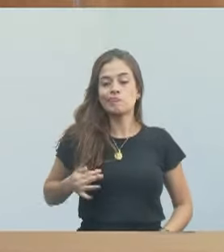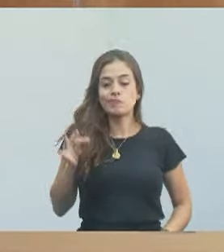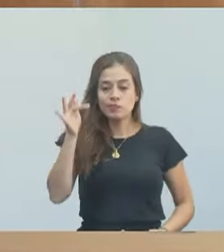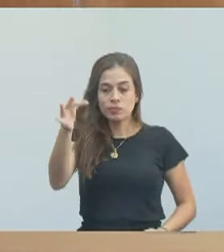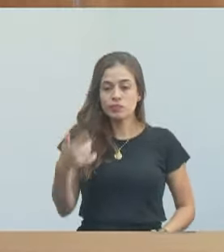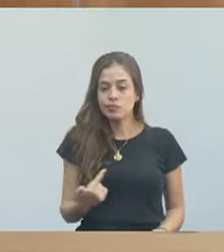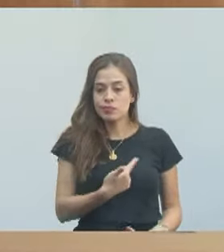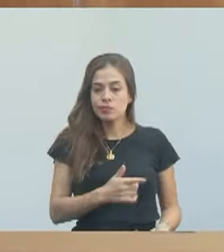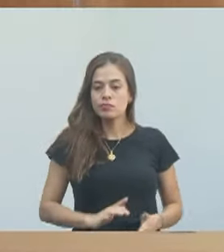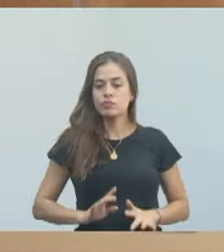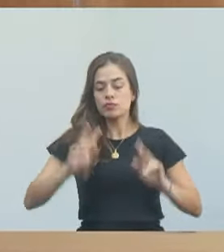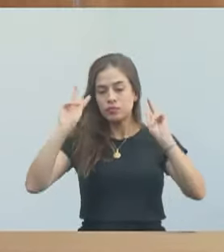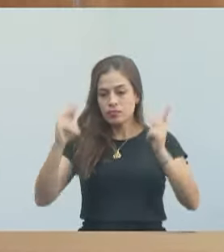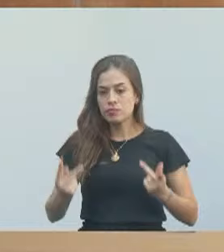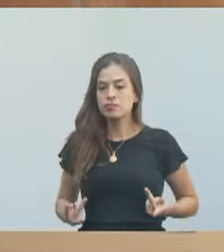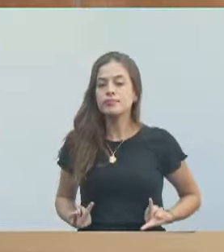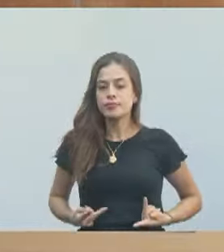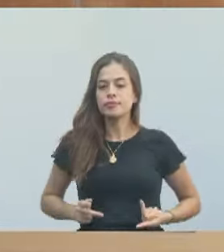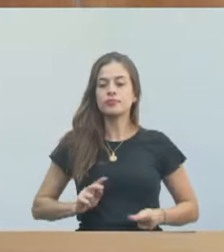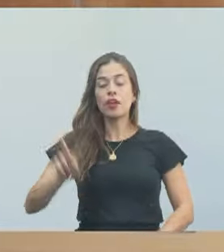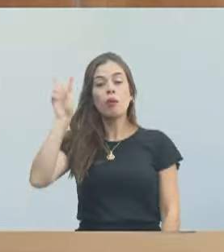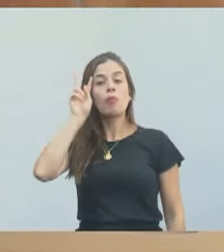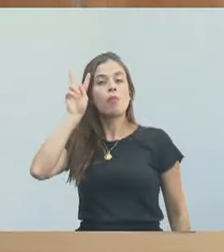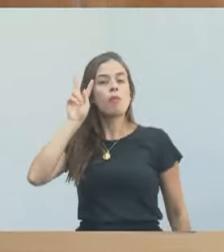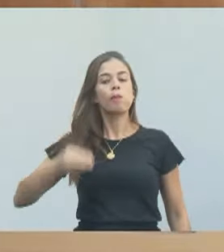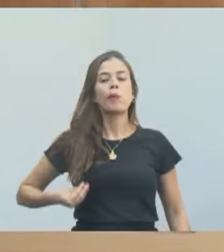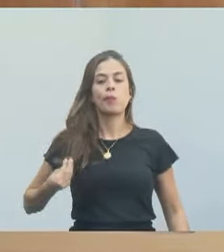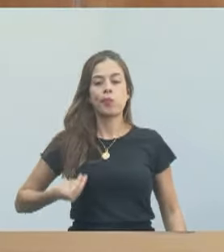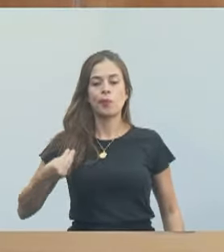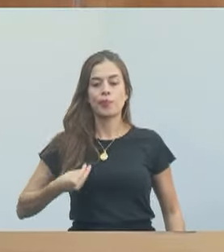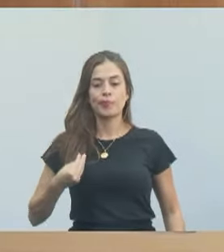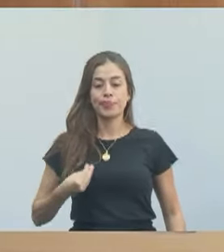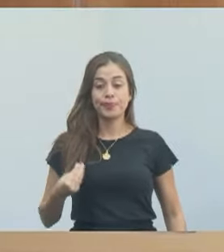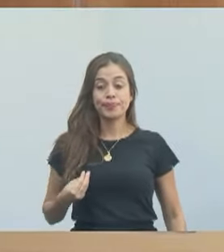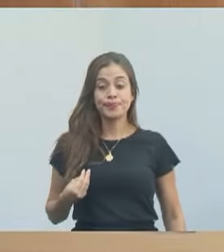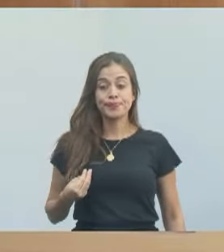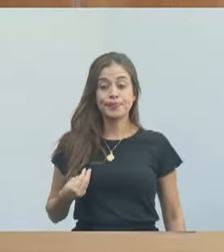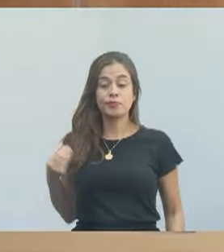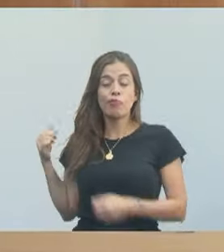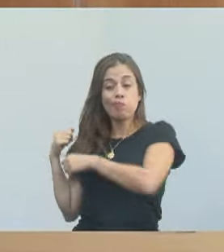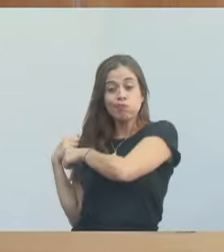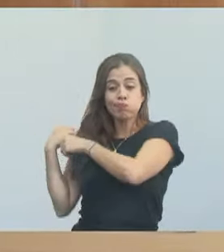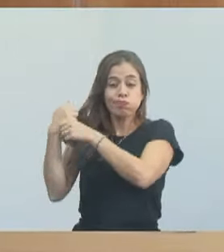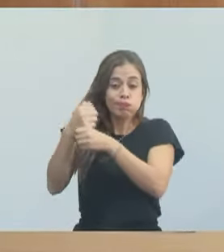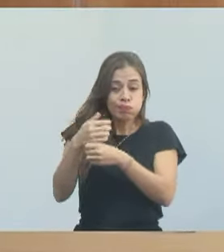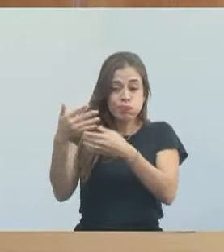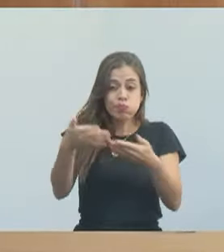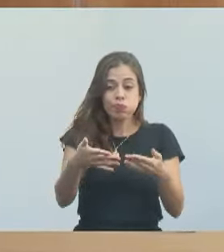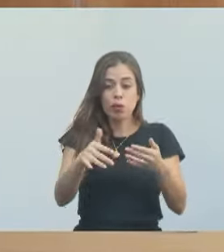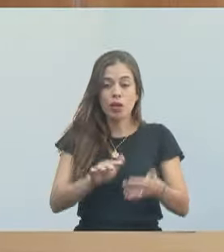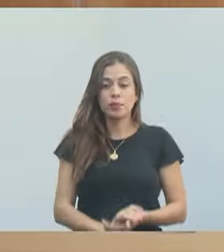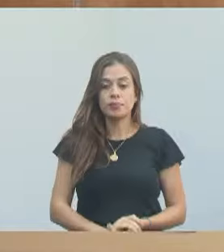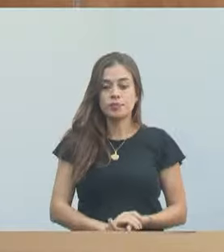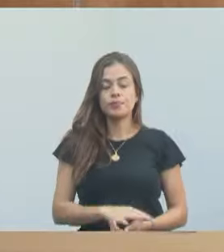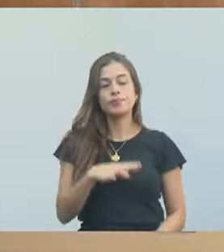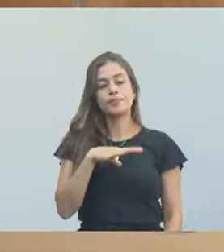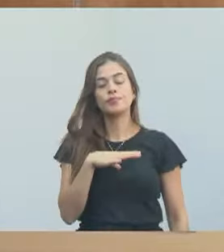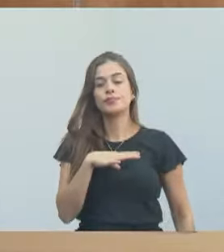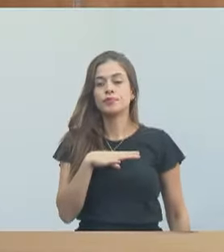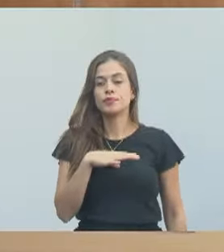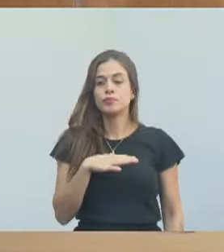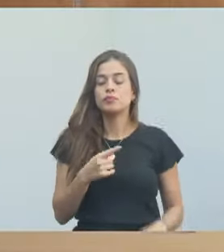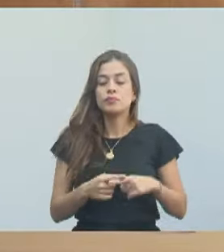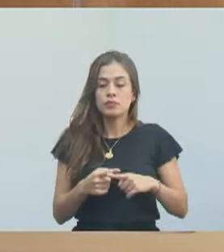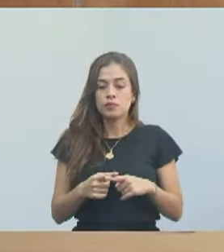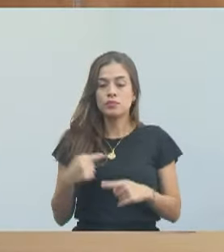o reconhecimento de uma história viva que ficou aqui no nosso município. Porque